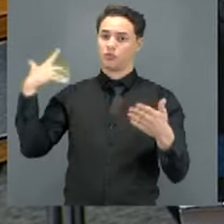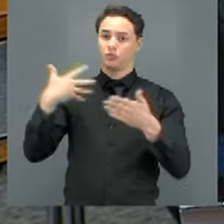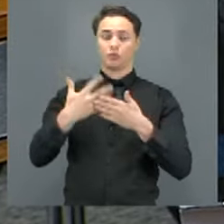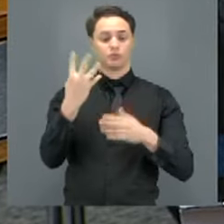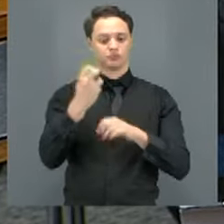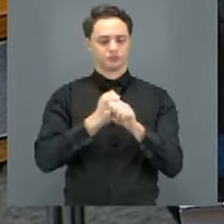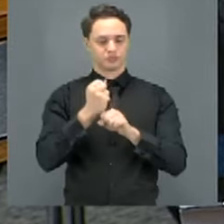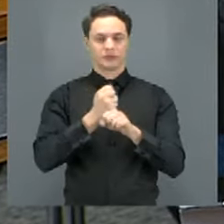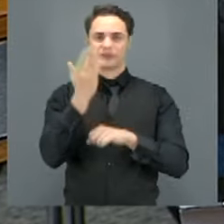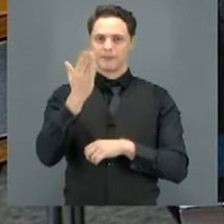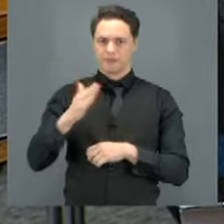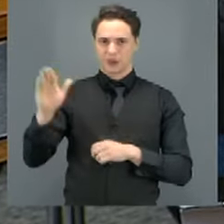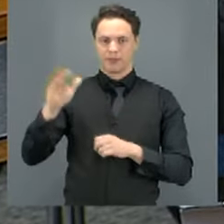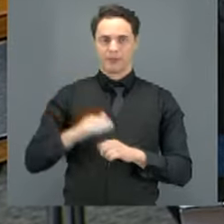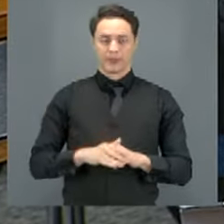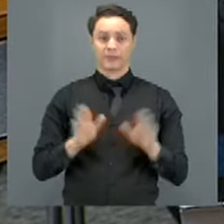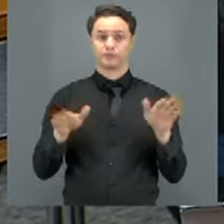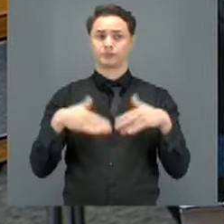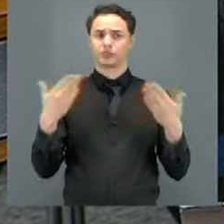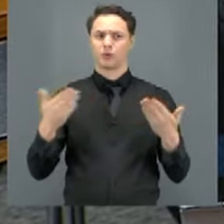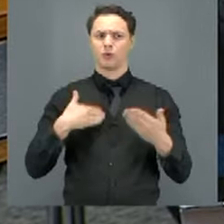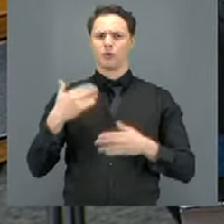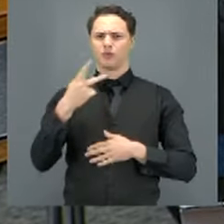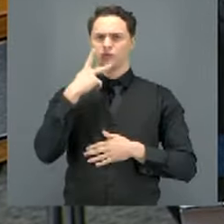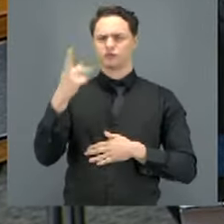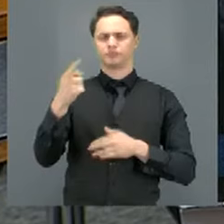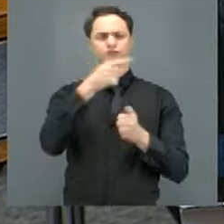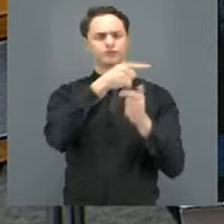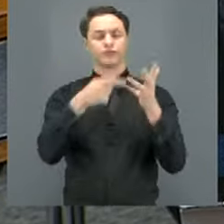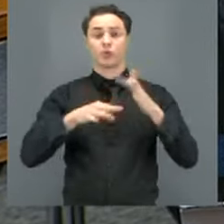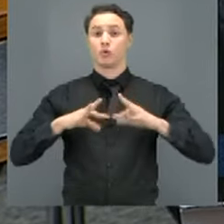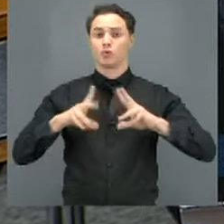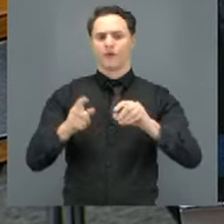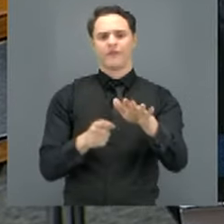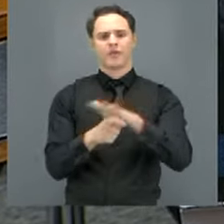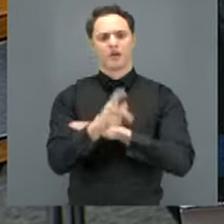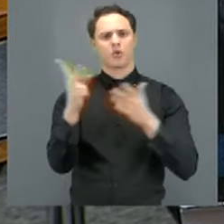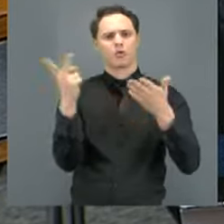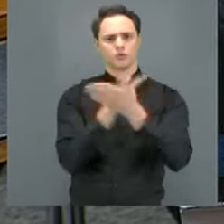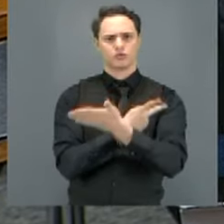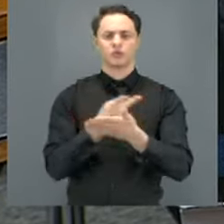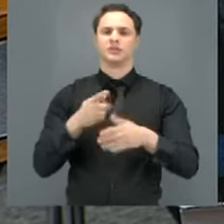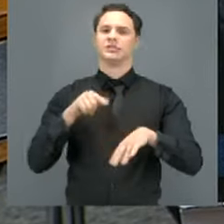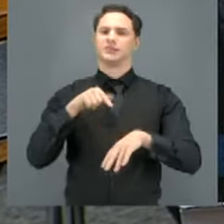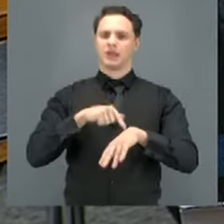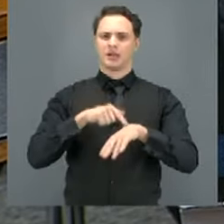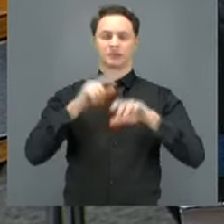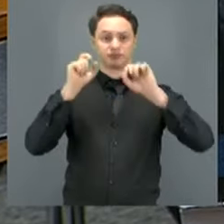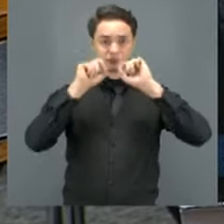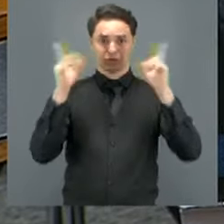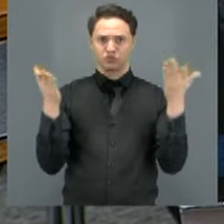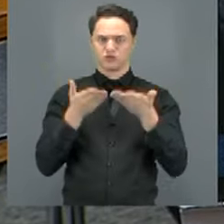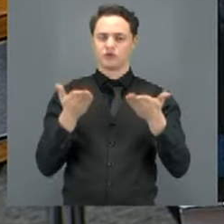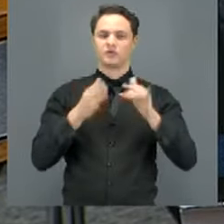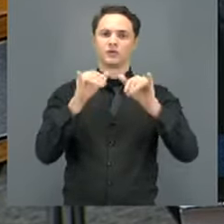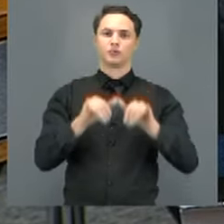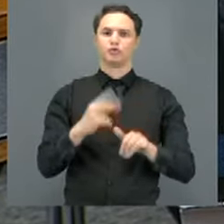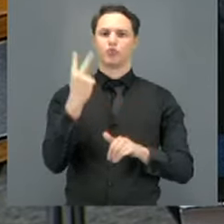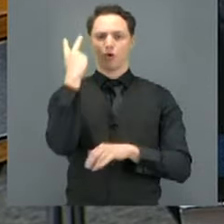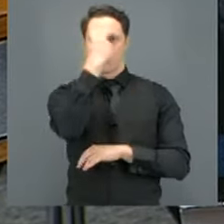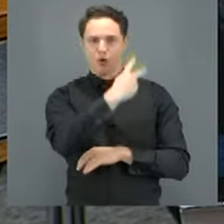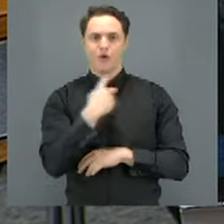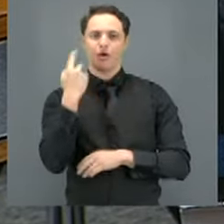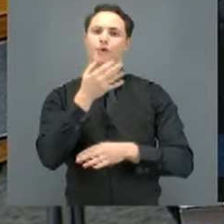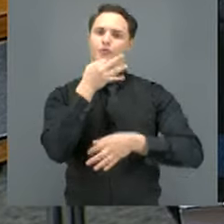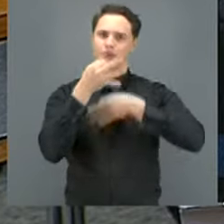4 anos e meio. Se a gente for falar todos os investimentos que foram feitos na etnia aqui, né? Ficaria umas 2 horas comentando aqui